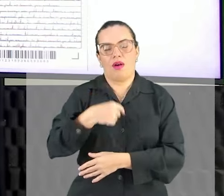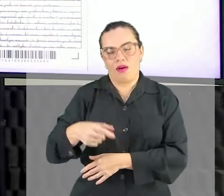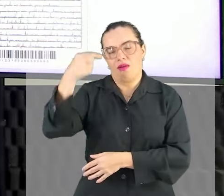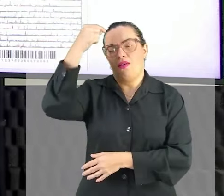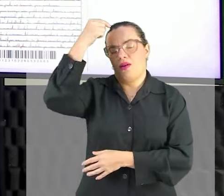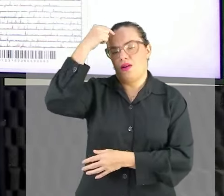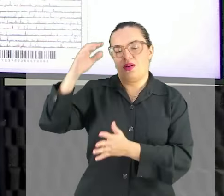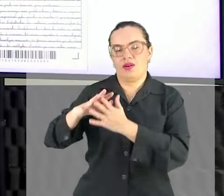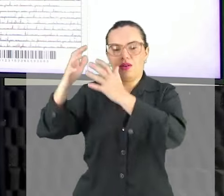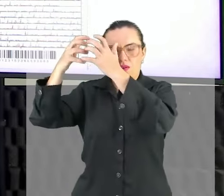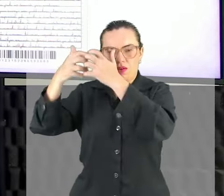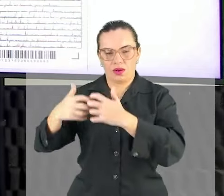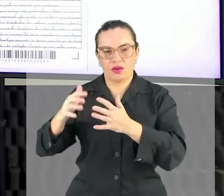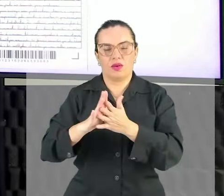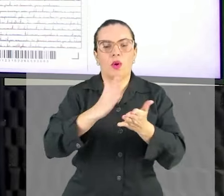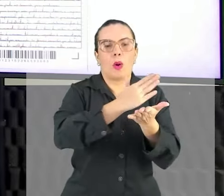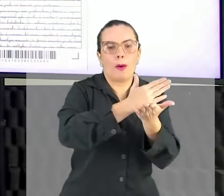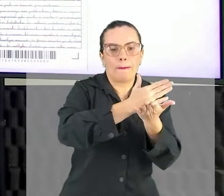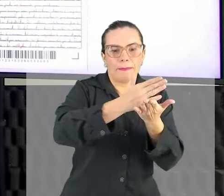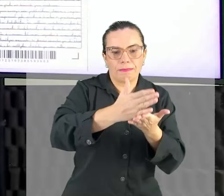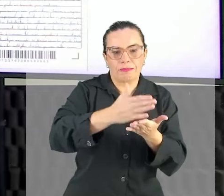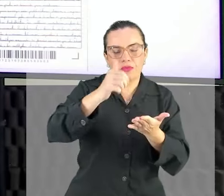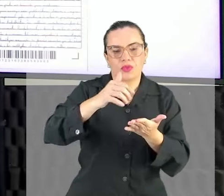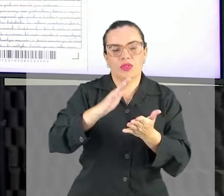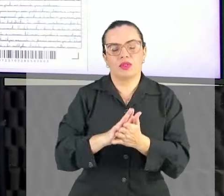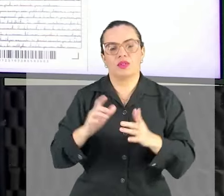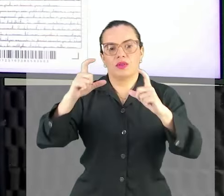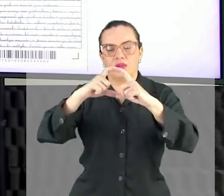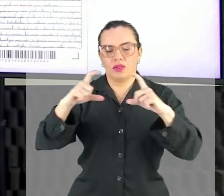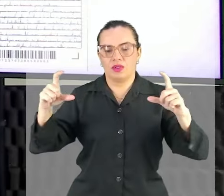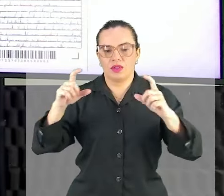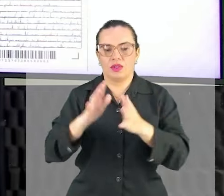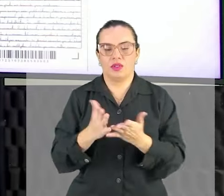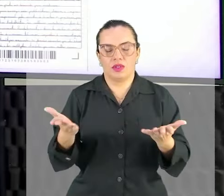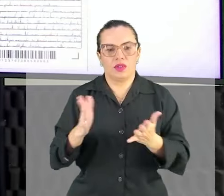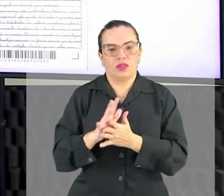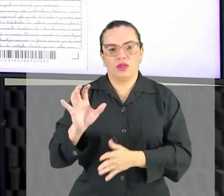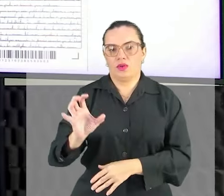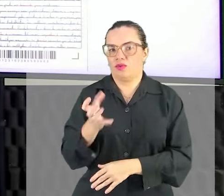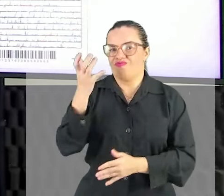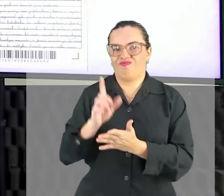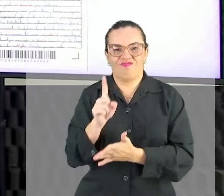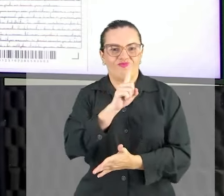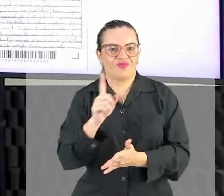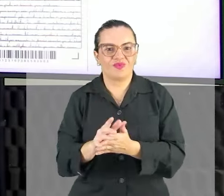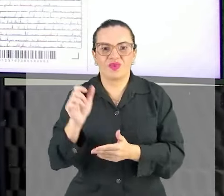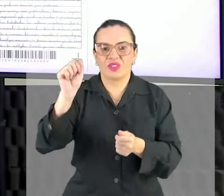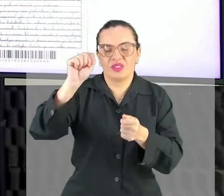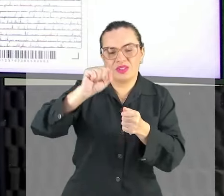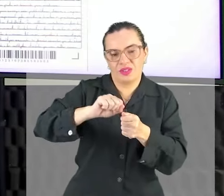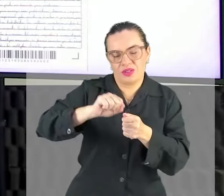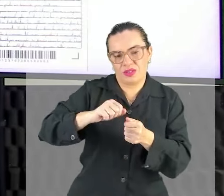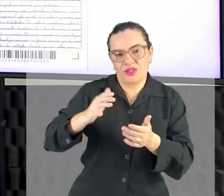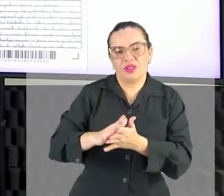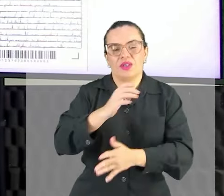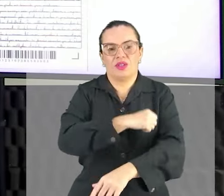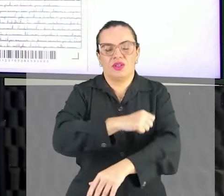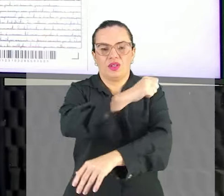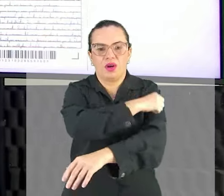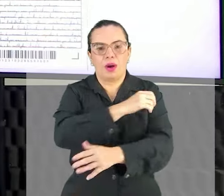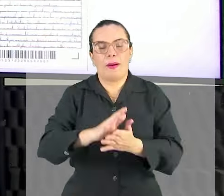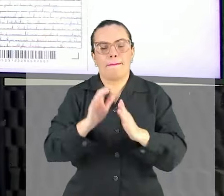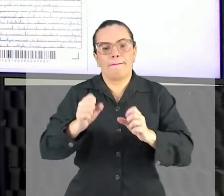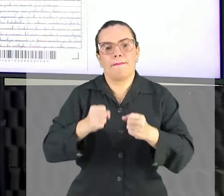ciência do que é o início de um parágrafo. Se isso não acontecer, se o aluno não fizer isso, esse aluno pode